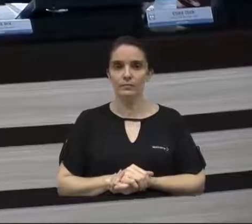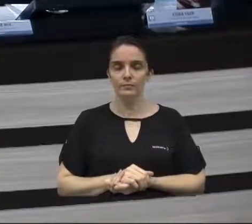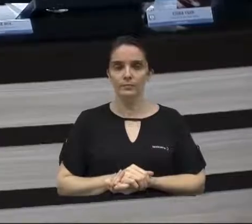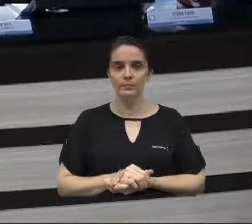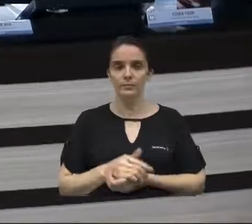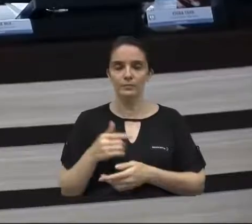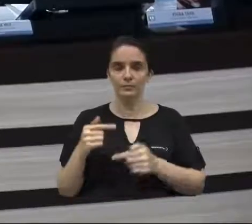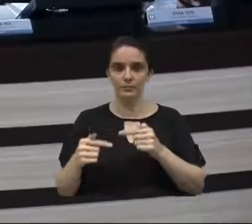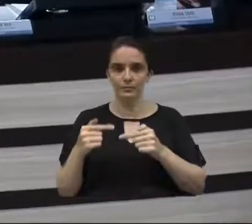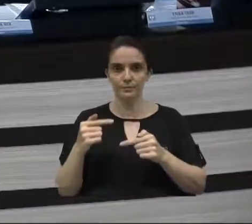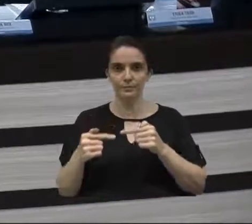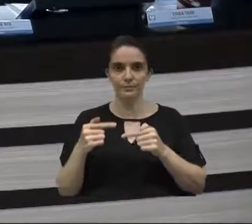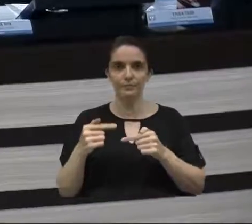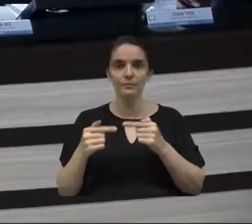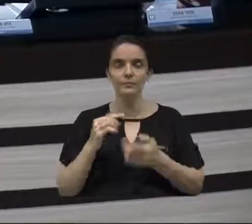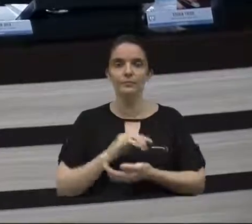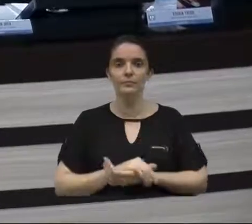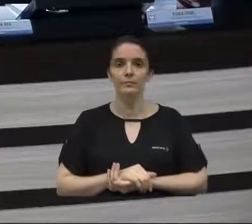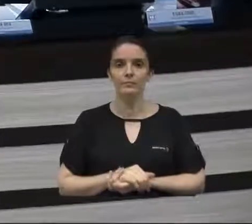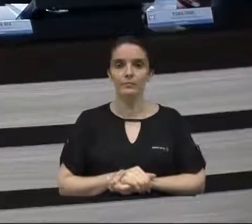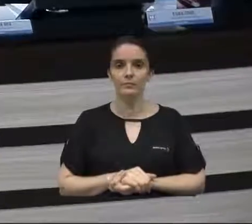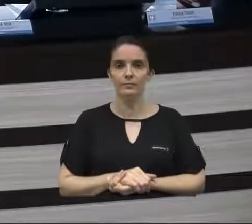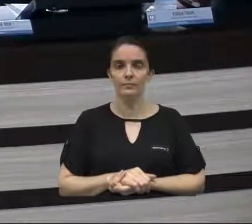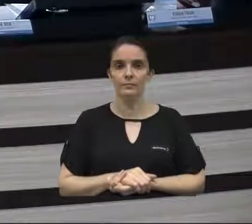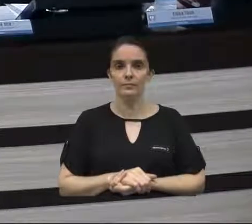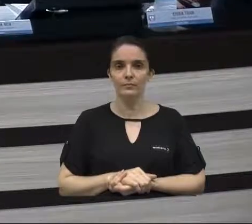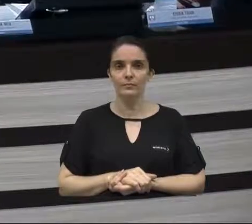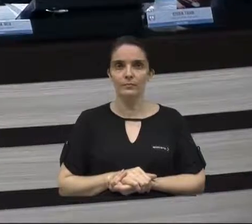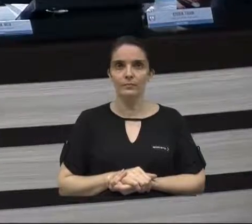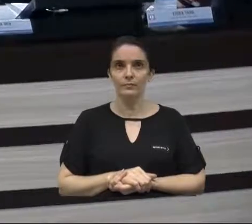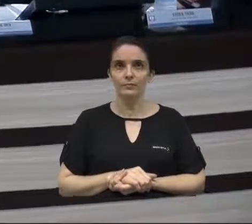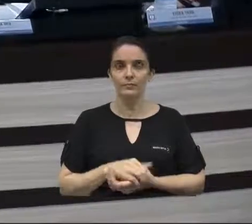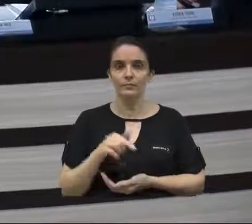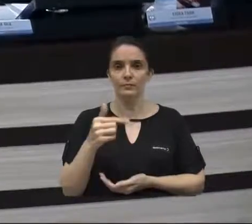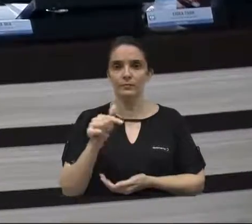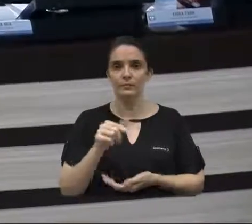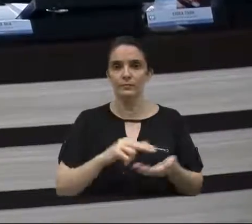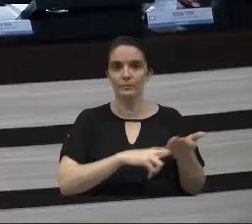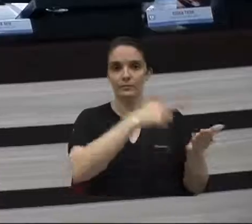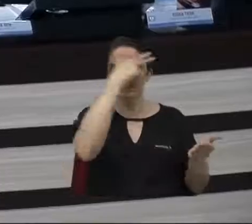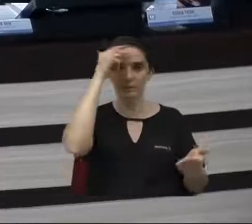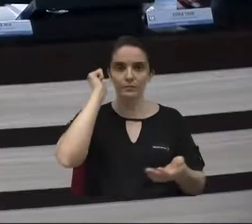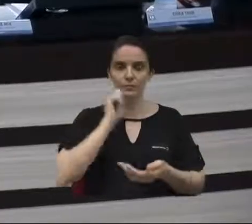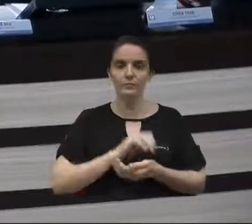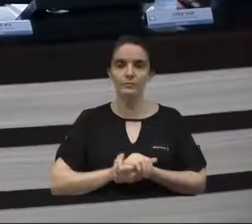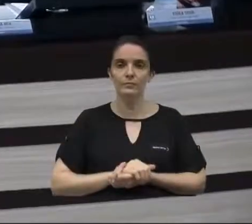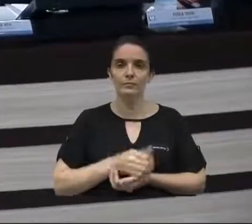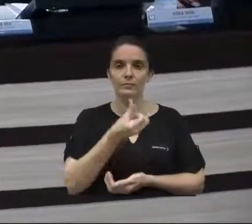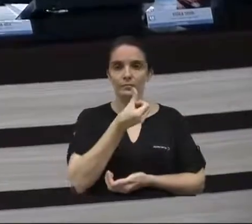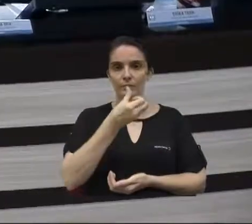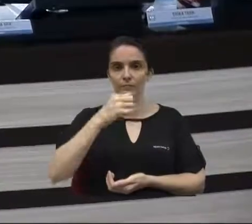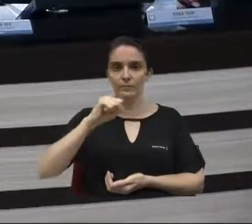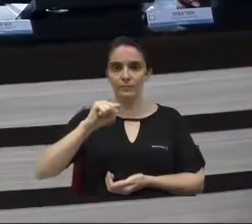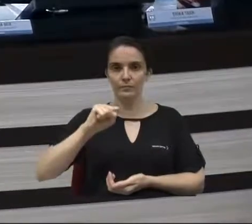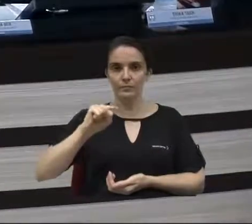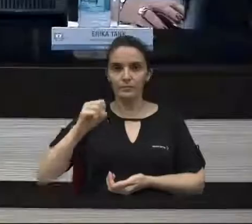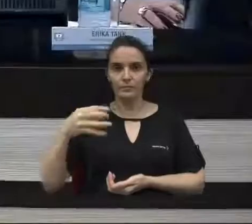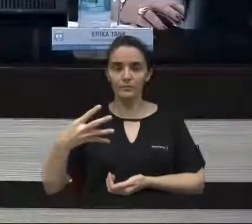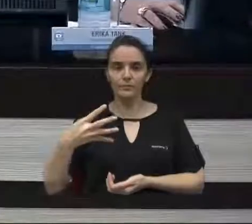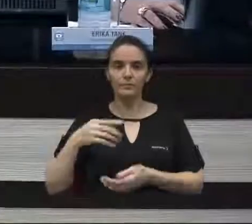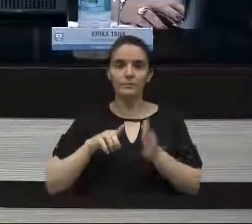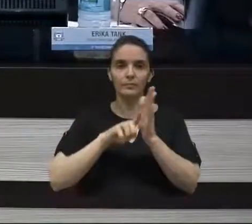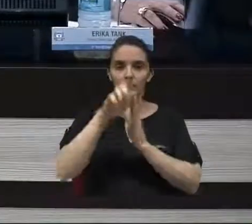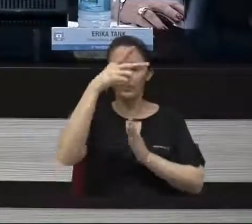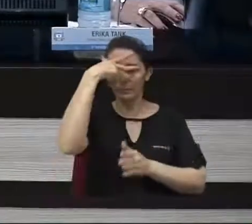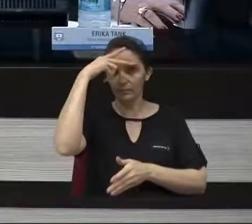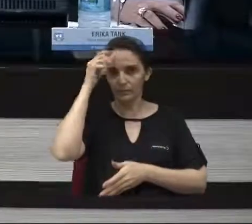Alguém deseja discutir o requerimento? Não havendo, ao Executivo. 684 requer informações ao